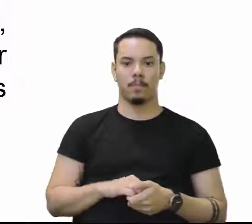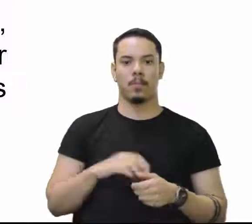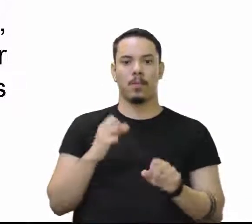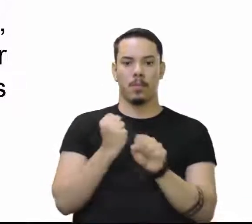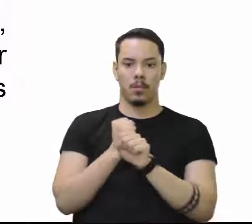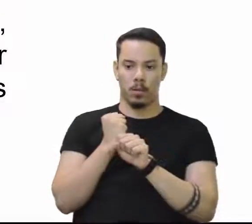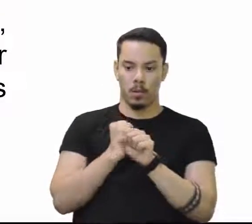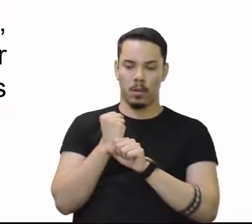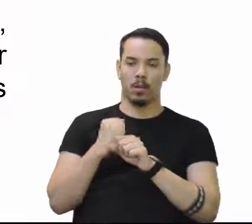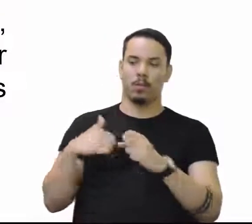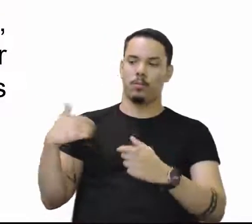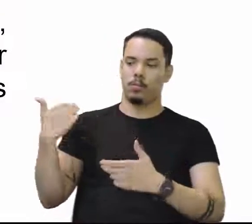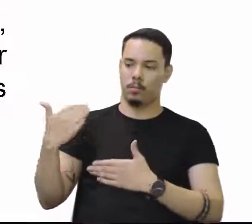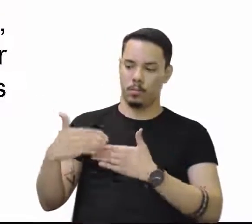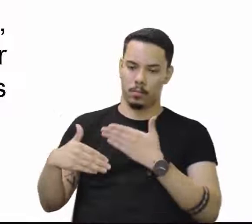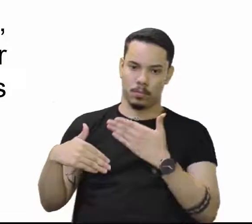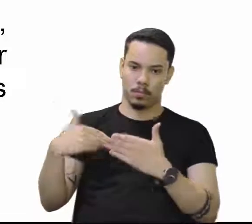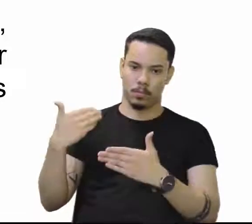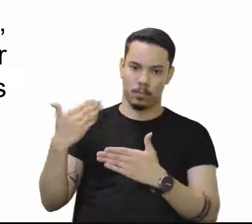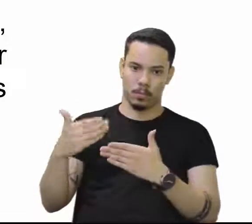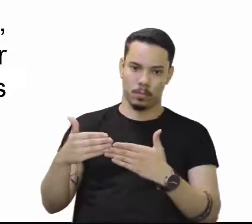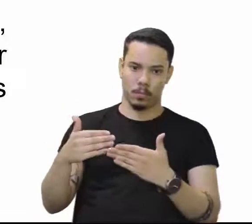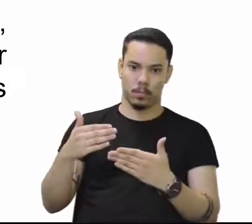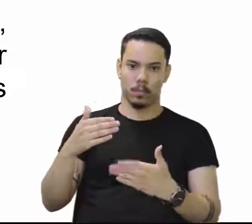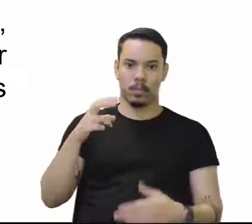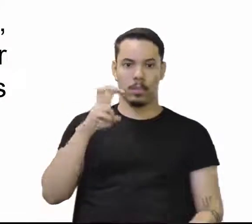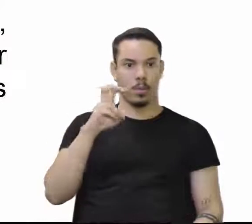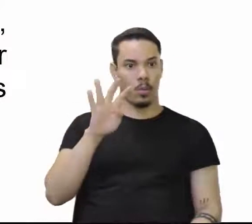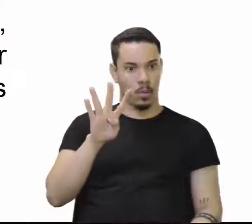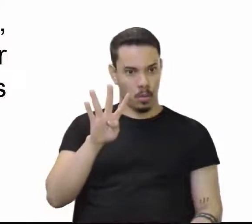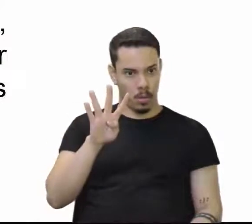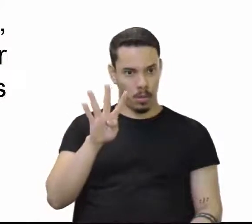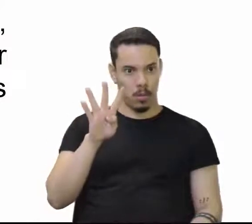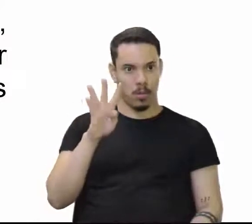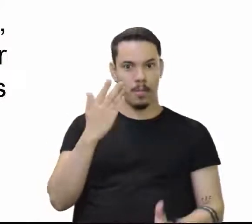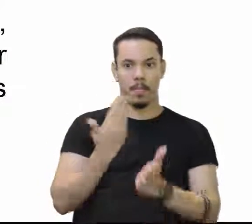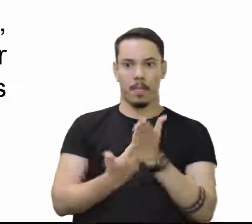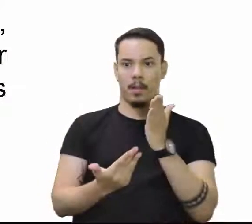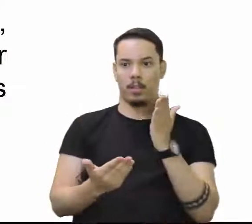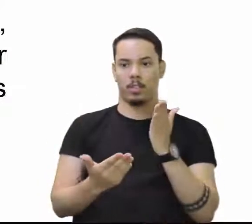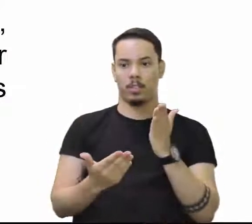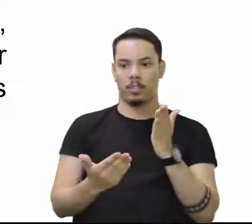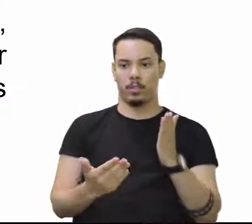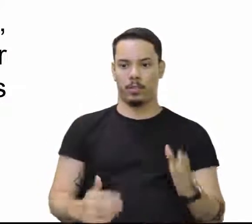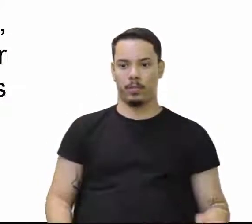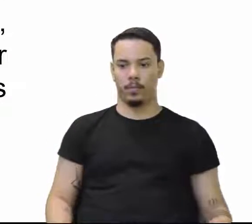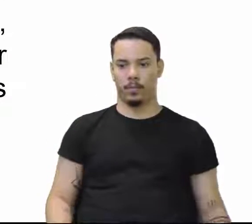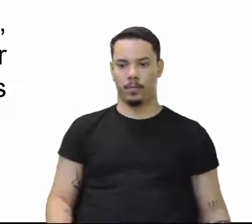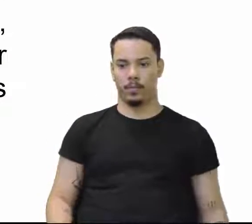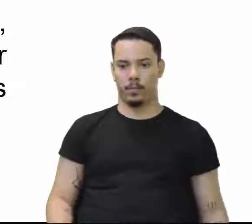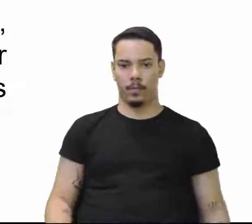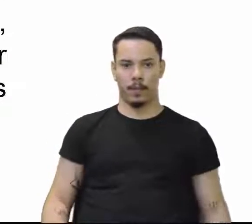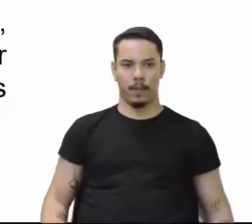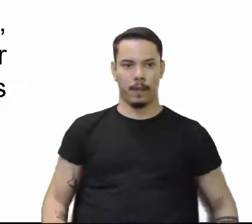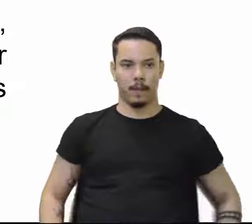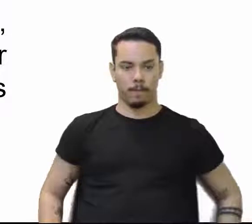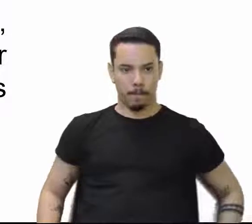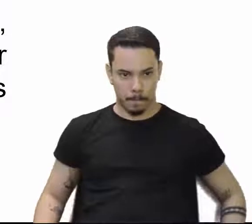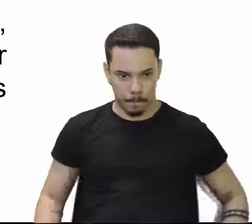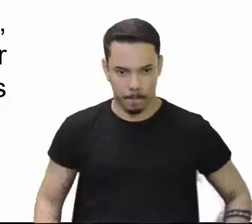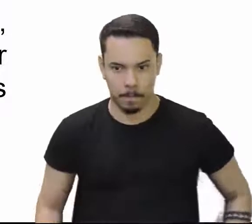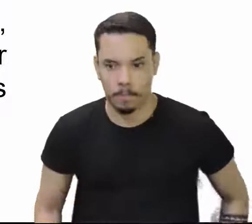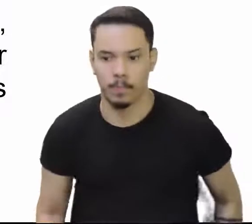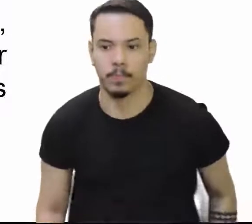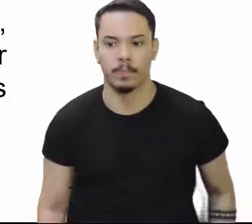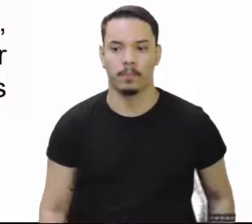51, 52, 53, 54, ele perde a eleição.